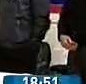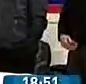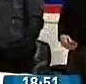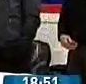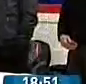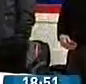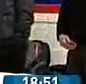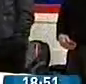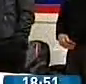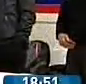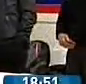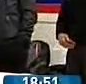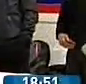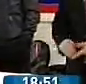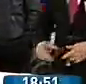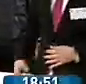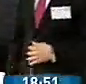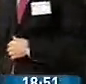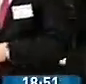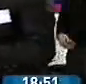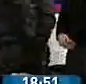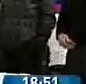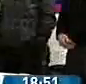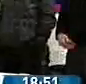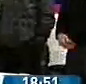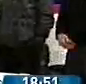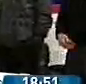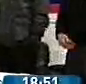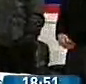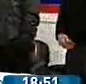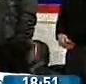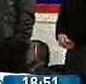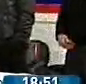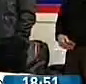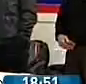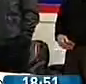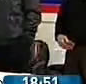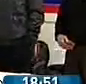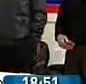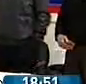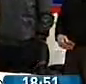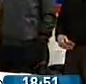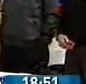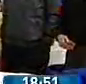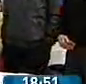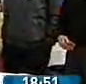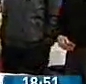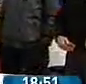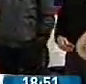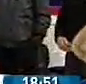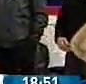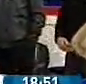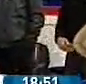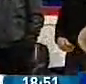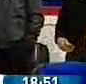of computational simulations, what can be done in a university much more cheaper and much more quicker. So it's important to be with